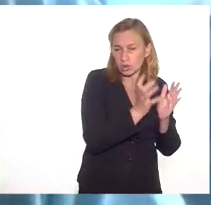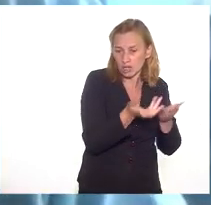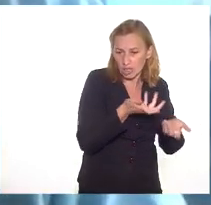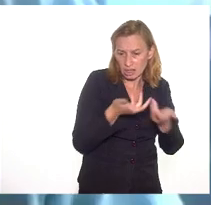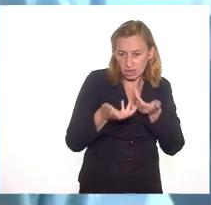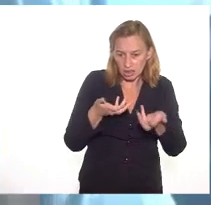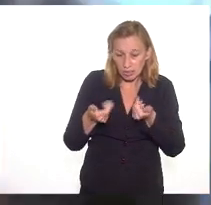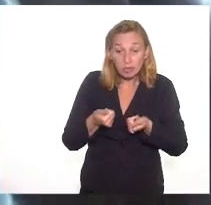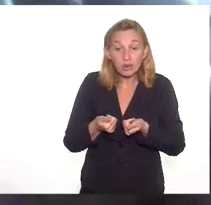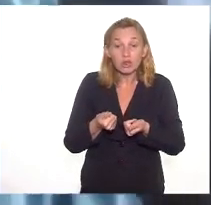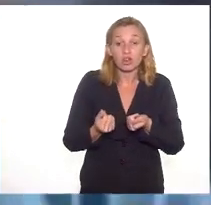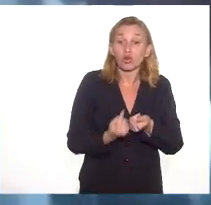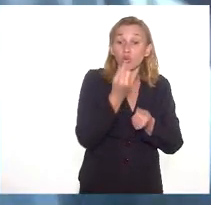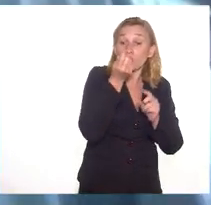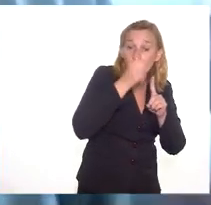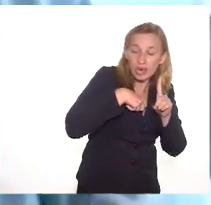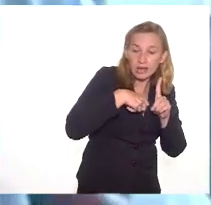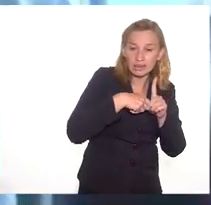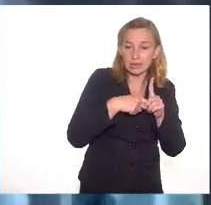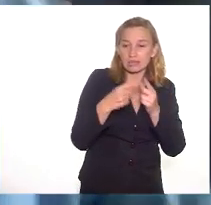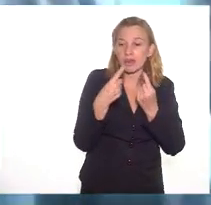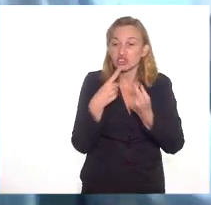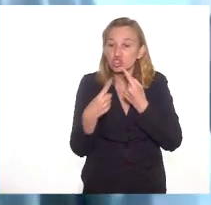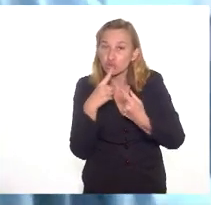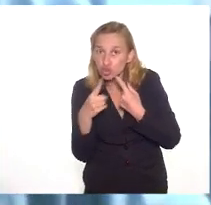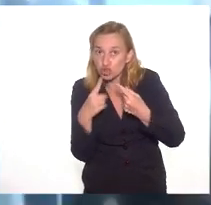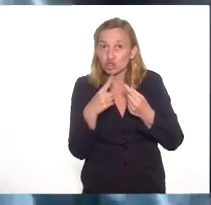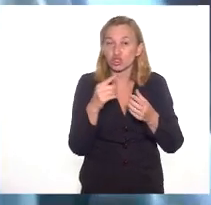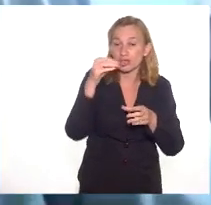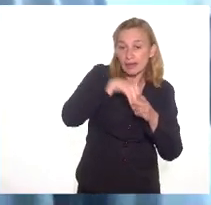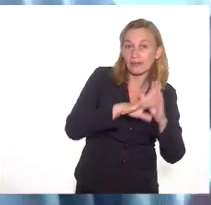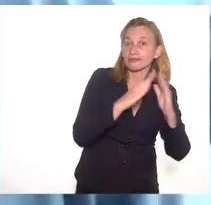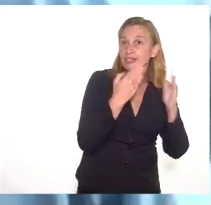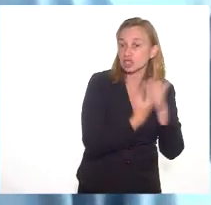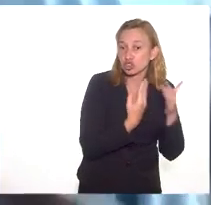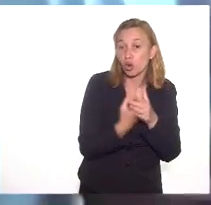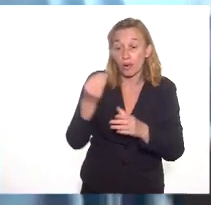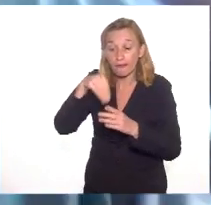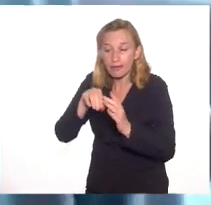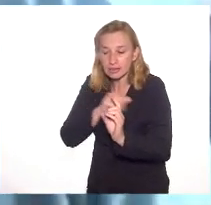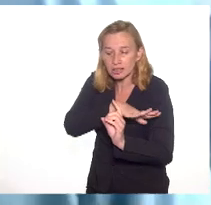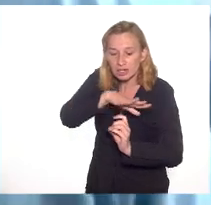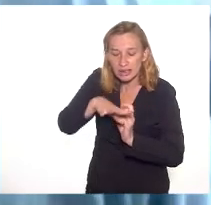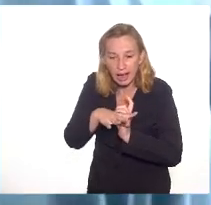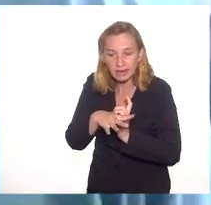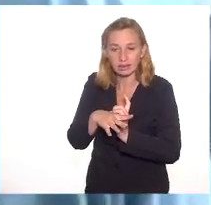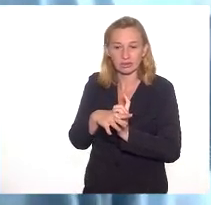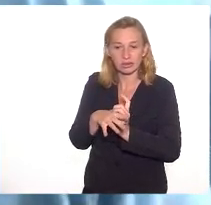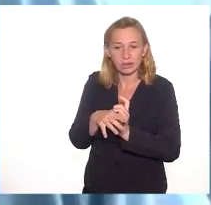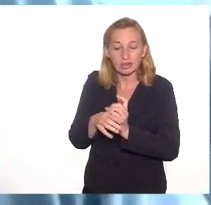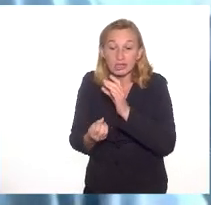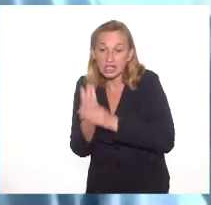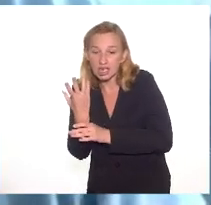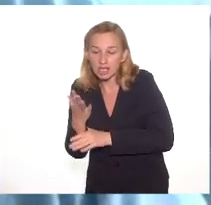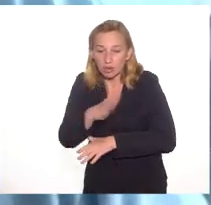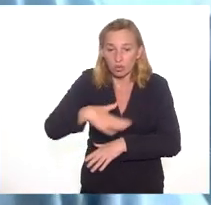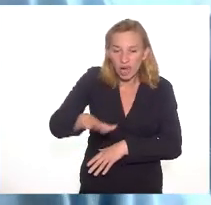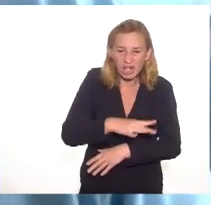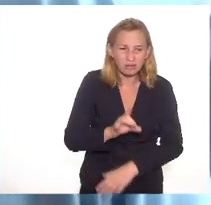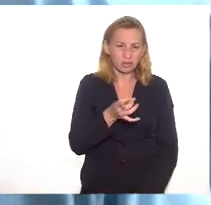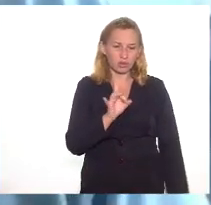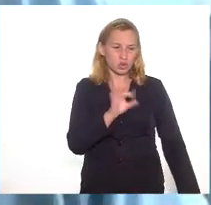um mês para discutir nas escolas, com a sociedade, você cria um espaço, porque não adianta só a polícia,